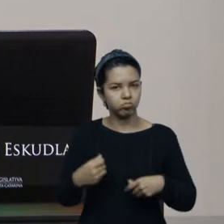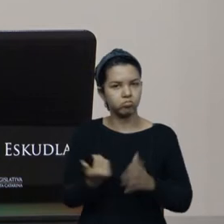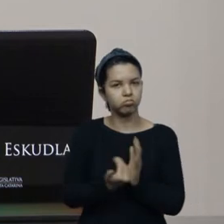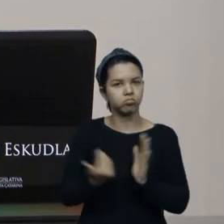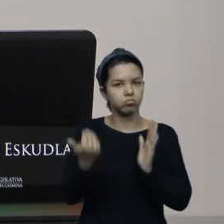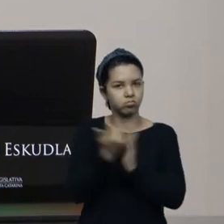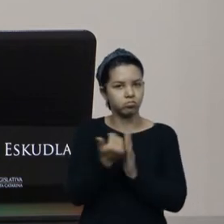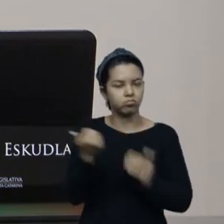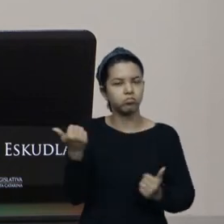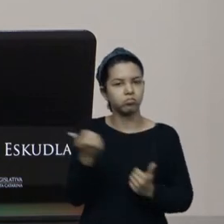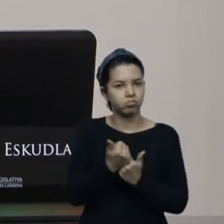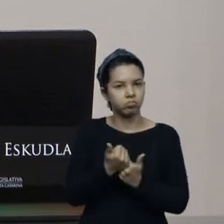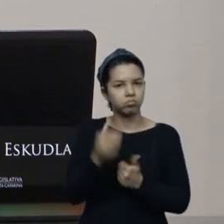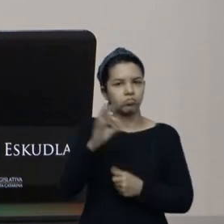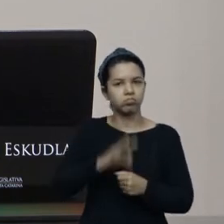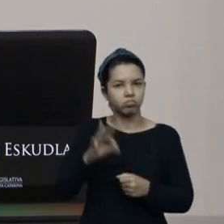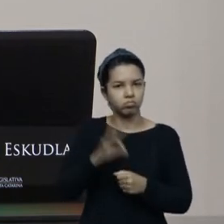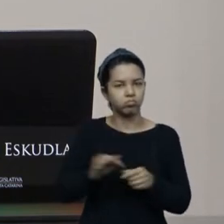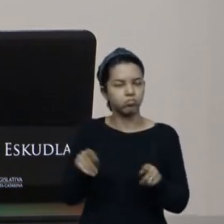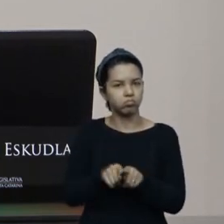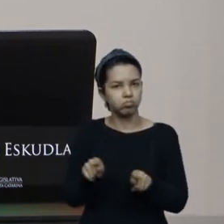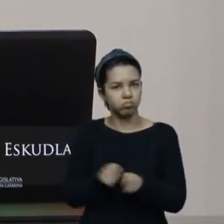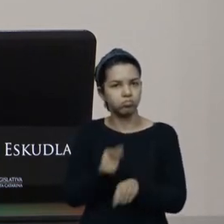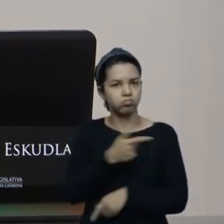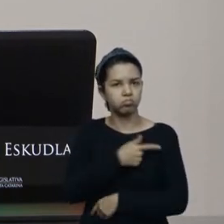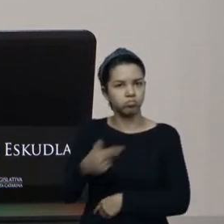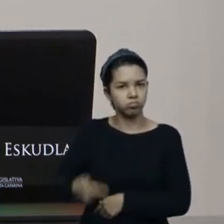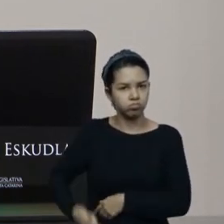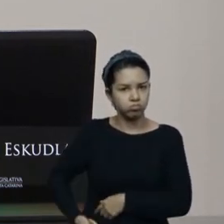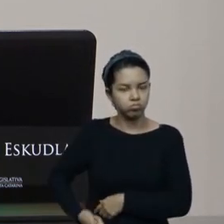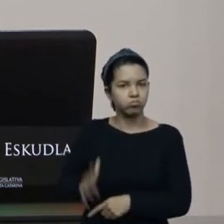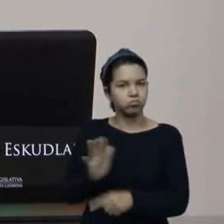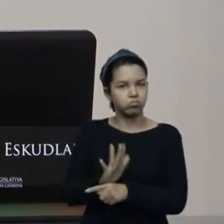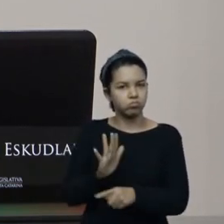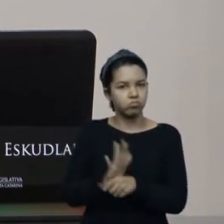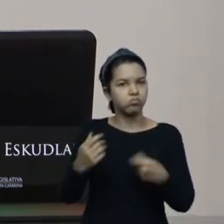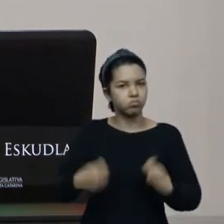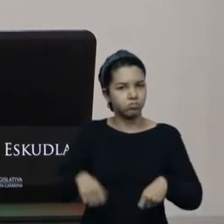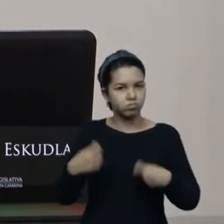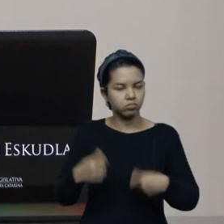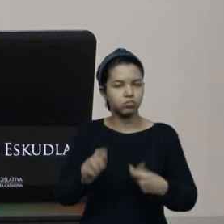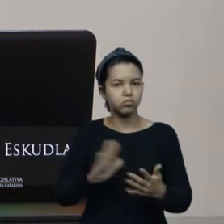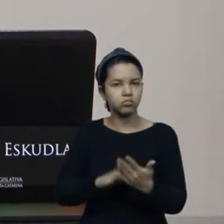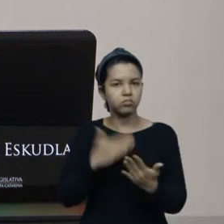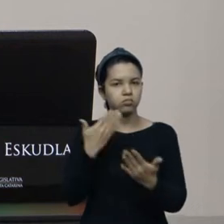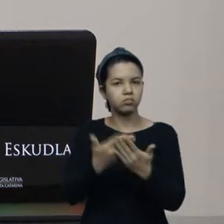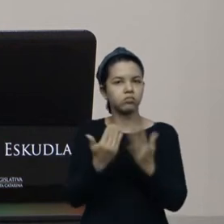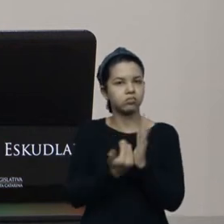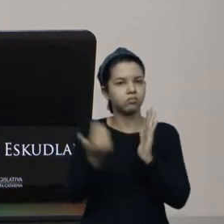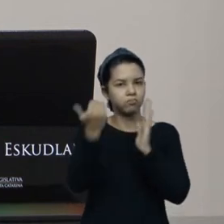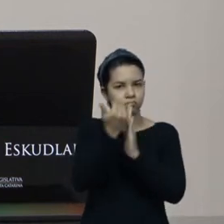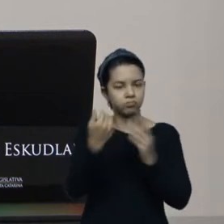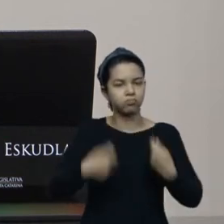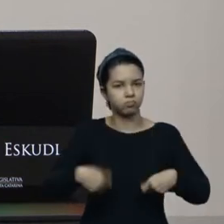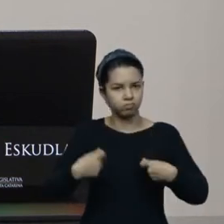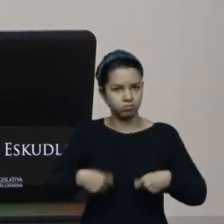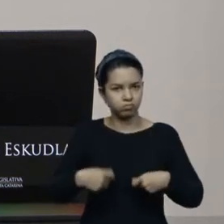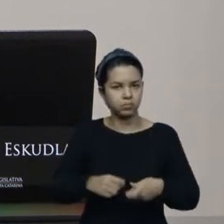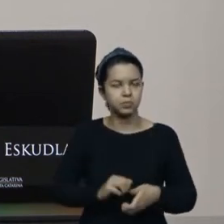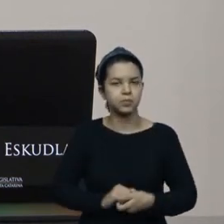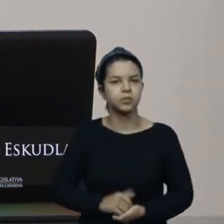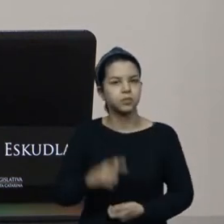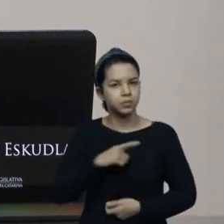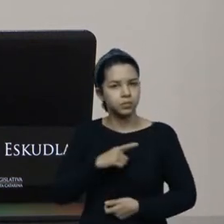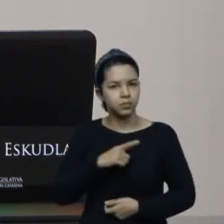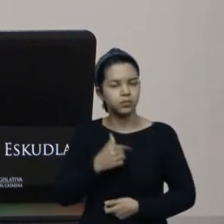apoio institucional e governamental do que já tem. Eu tenho alguns